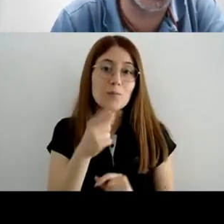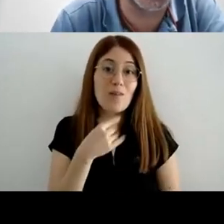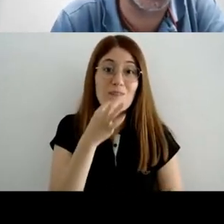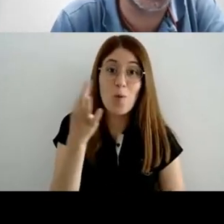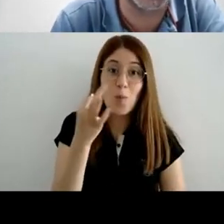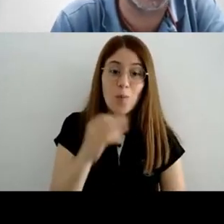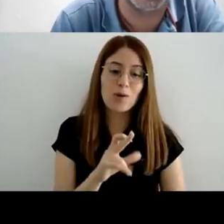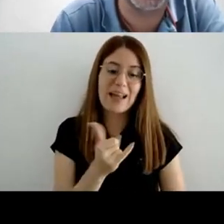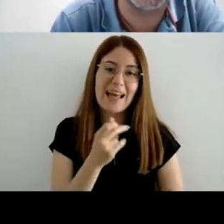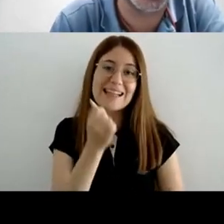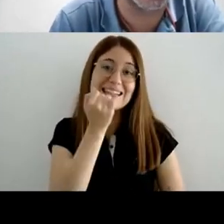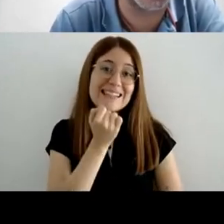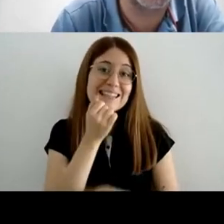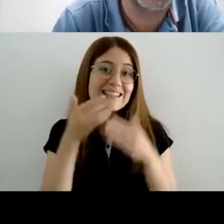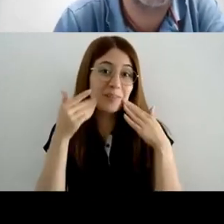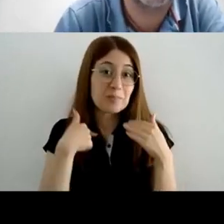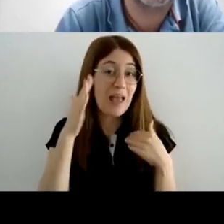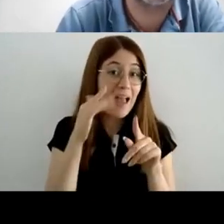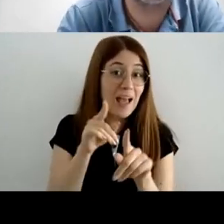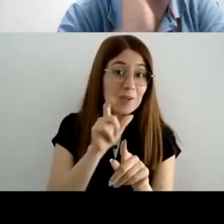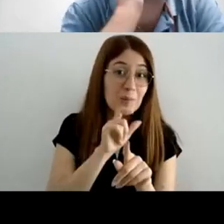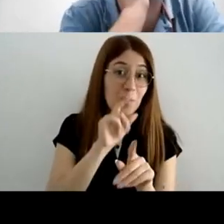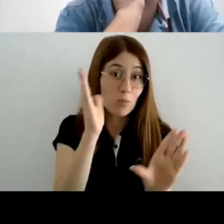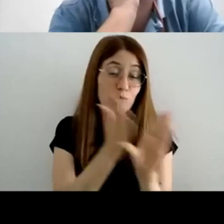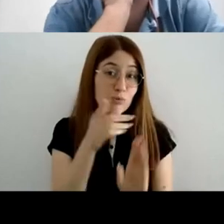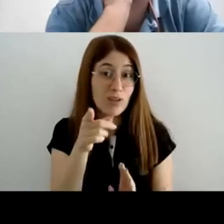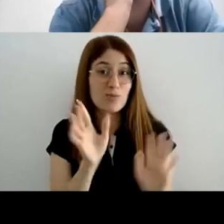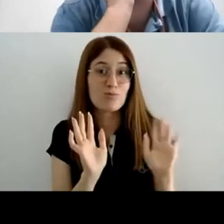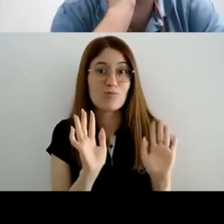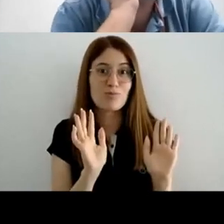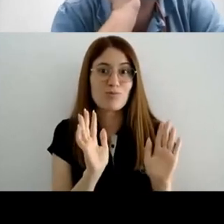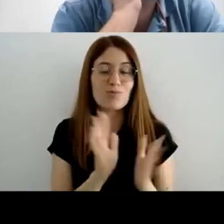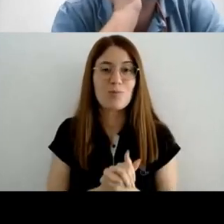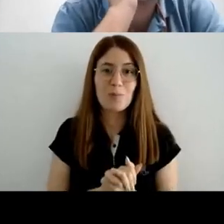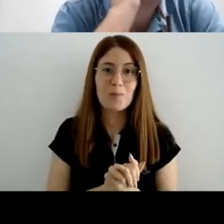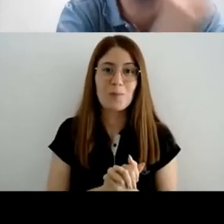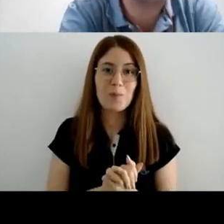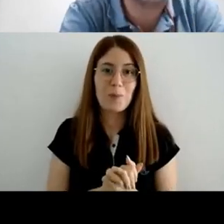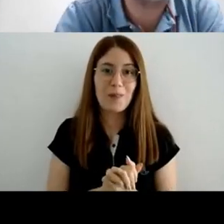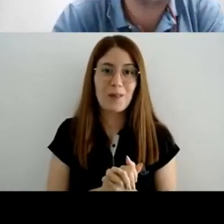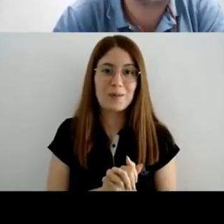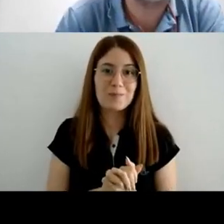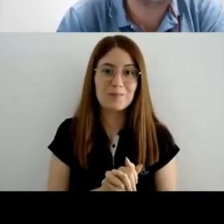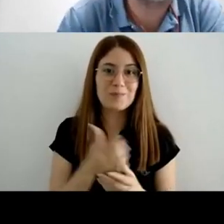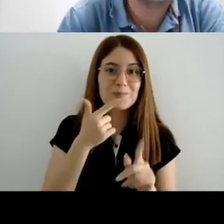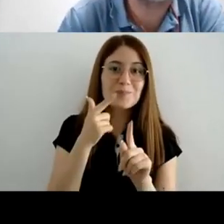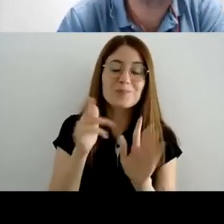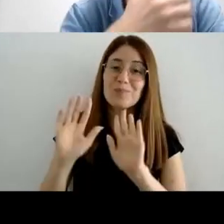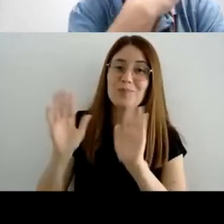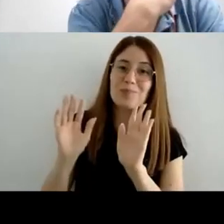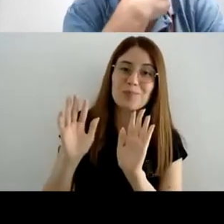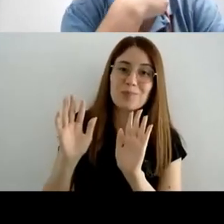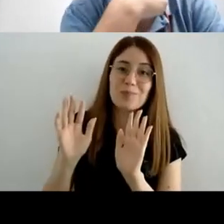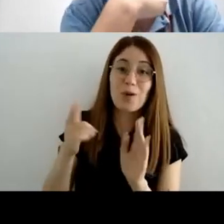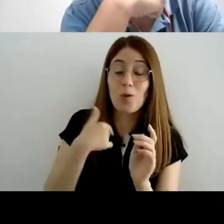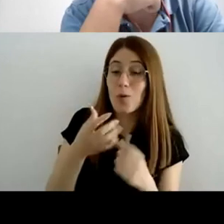sorriu bastante. Isto devia ser algo de um processo. Está sem som, doutora Rita? Pois, não, até porque